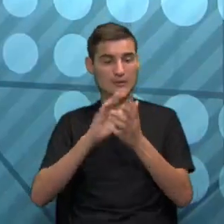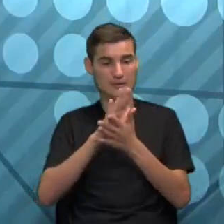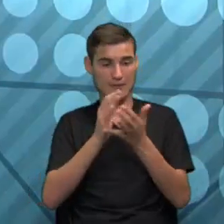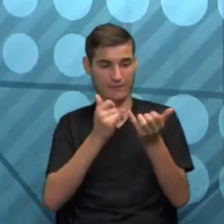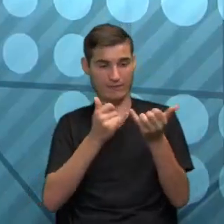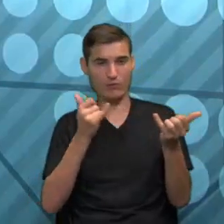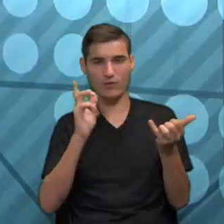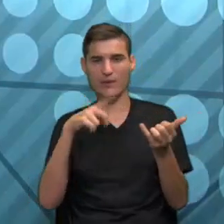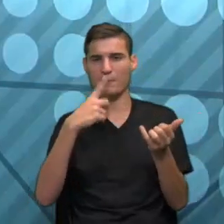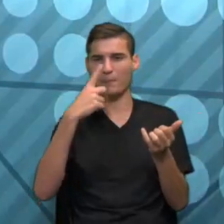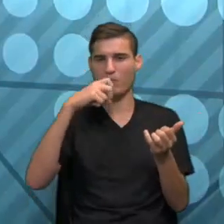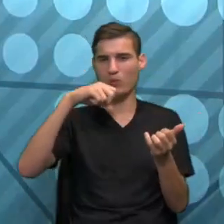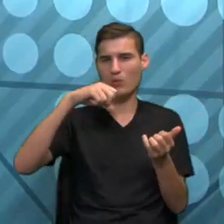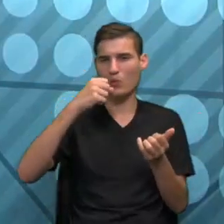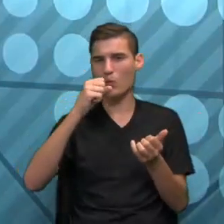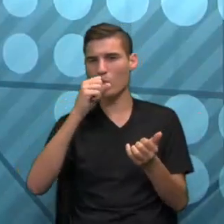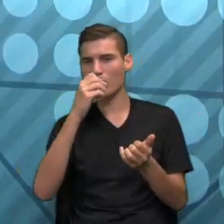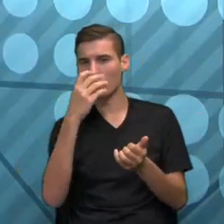em